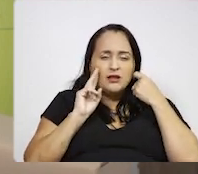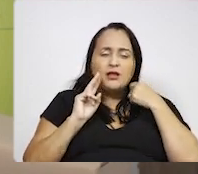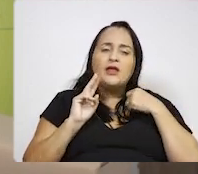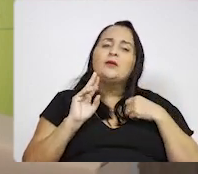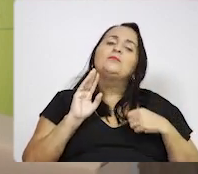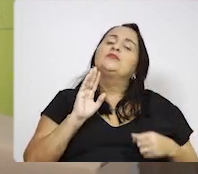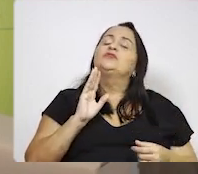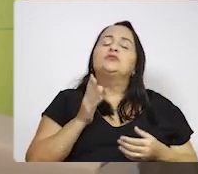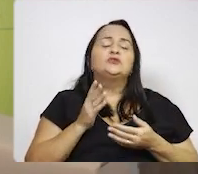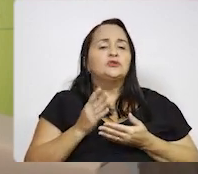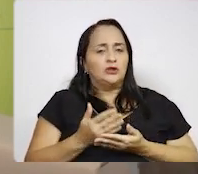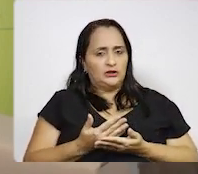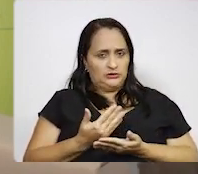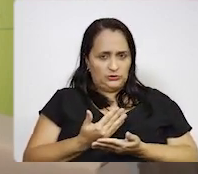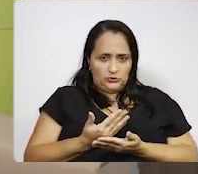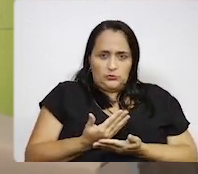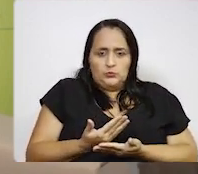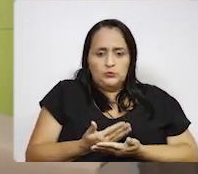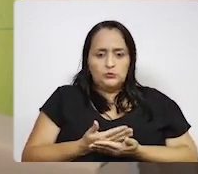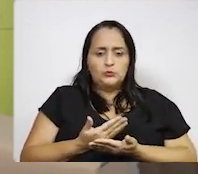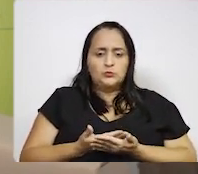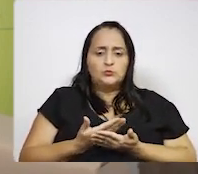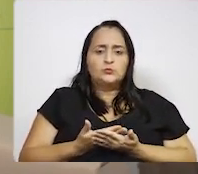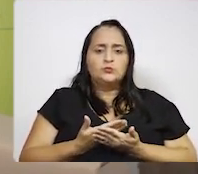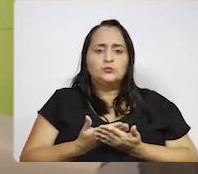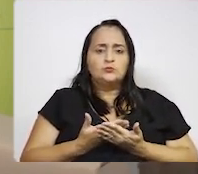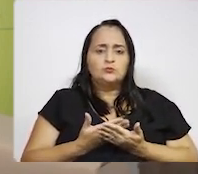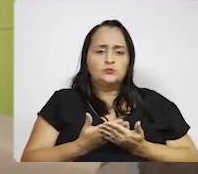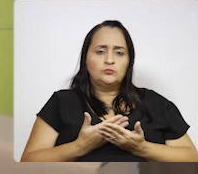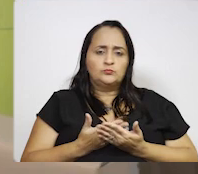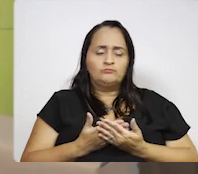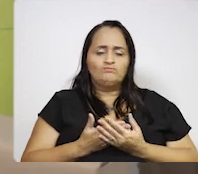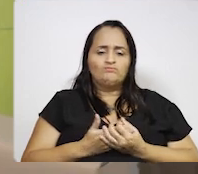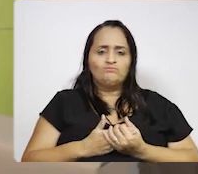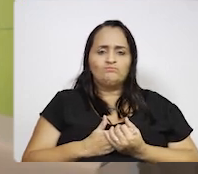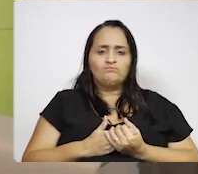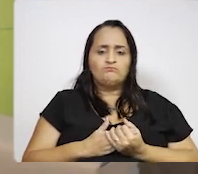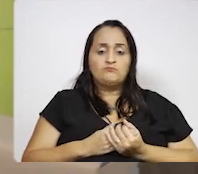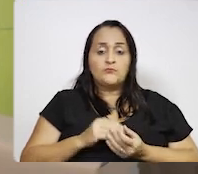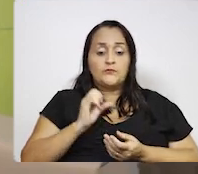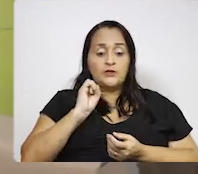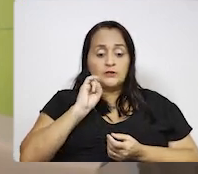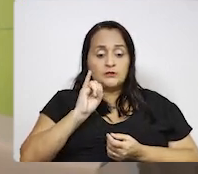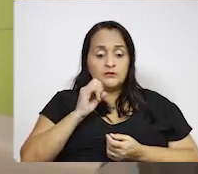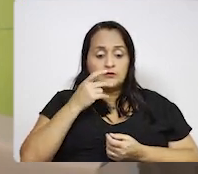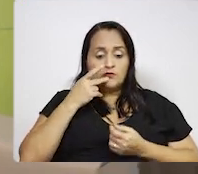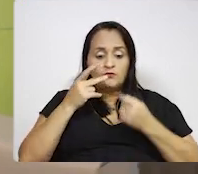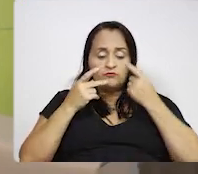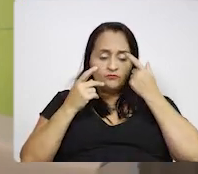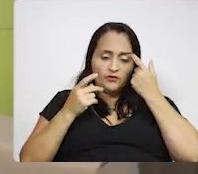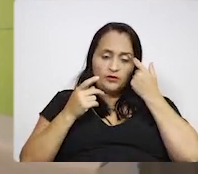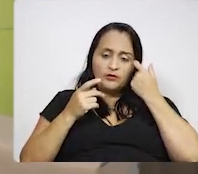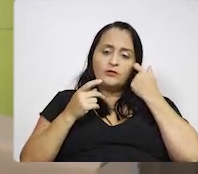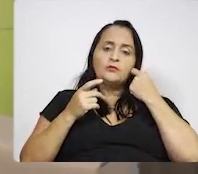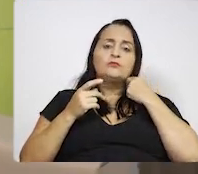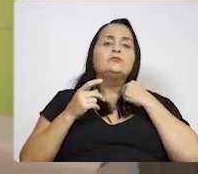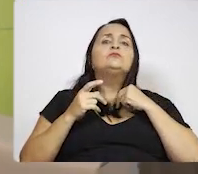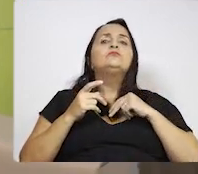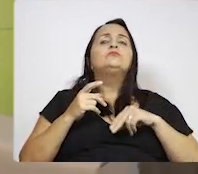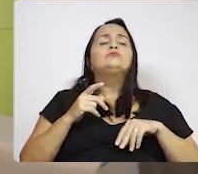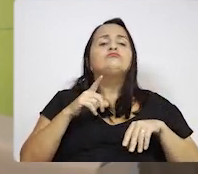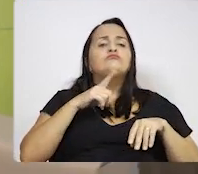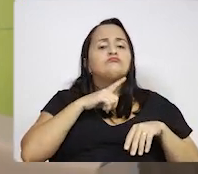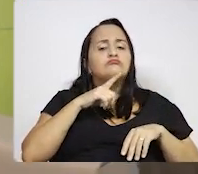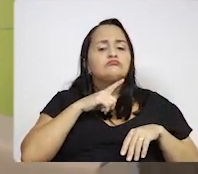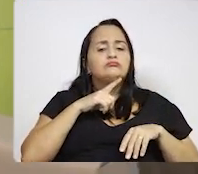estava estudando equivalência? Então, quando eu digo que uma fração é equivalente, é uma que tem